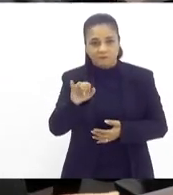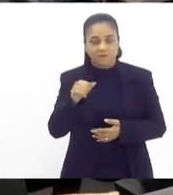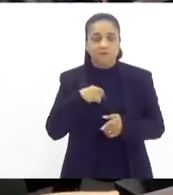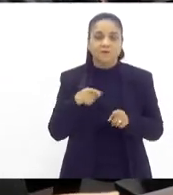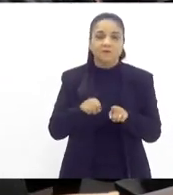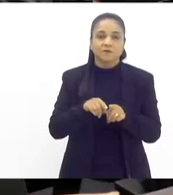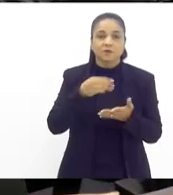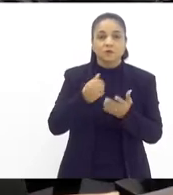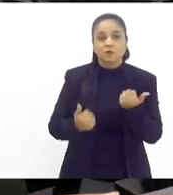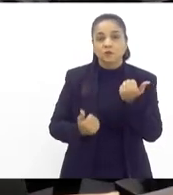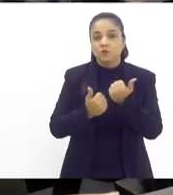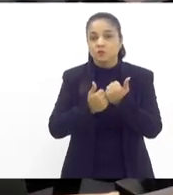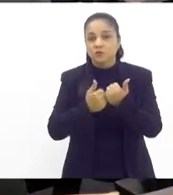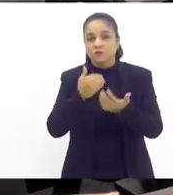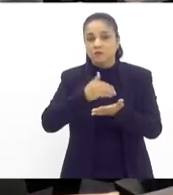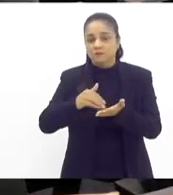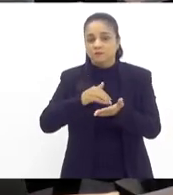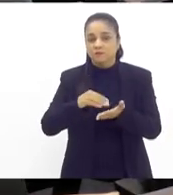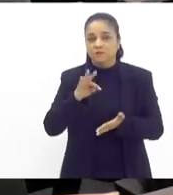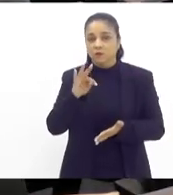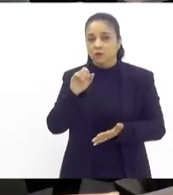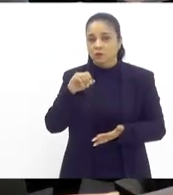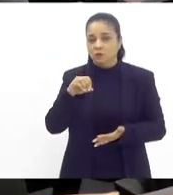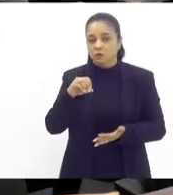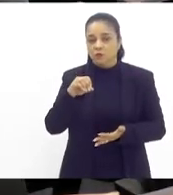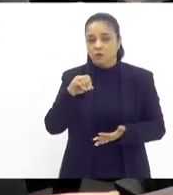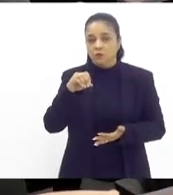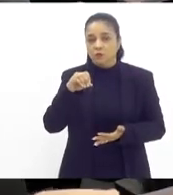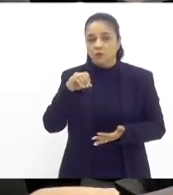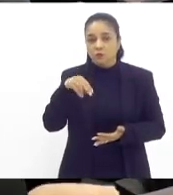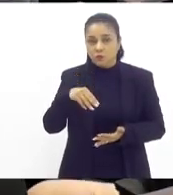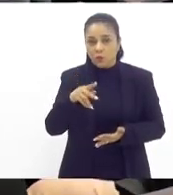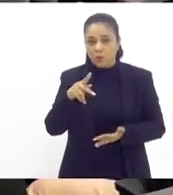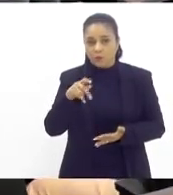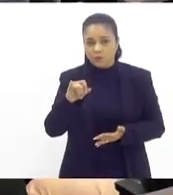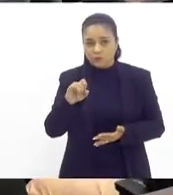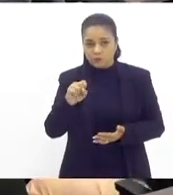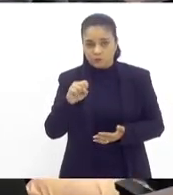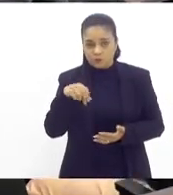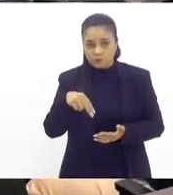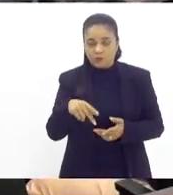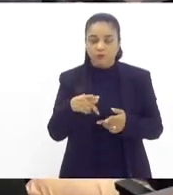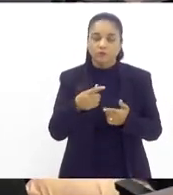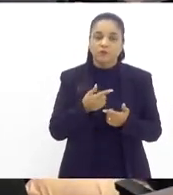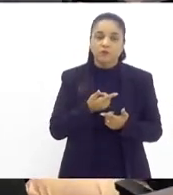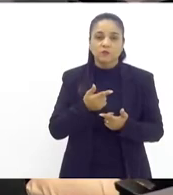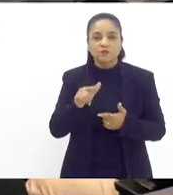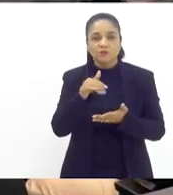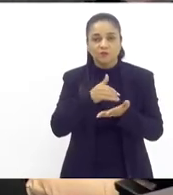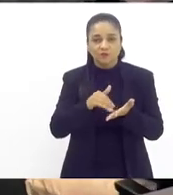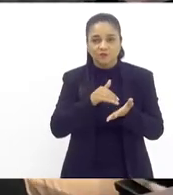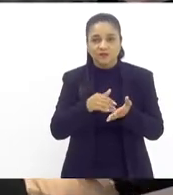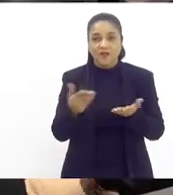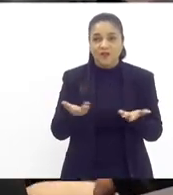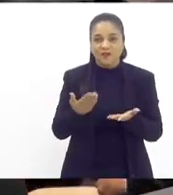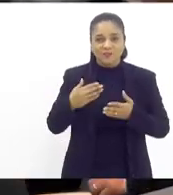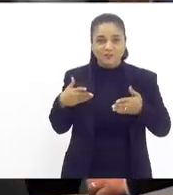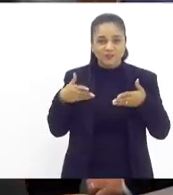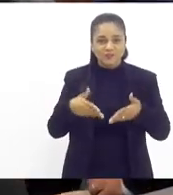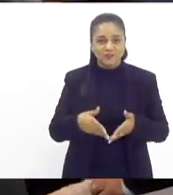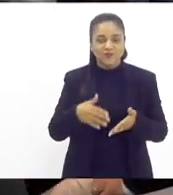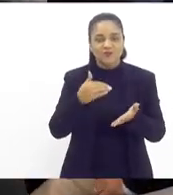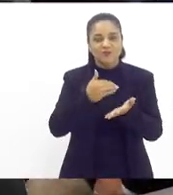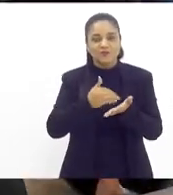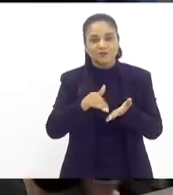Thompson, em nome dele, todos os demais deputados. Secretário, chegou o deputado Arthur Monteiro aqui, que é o presidente da Comissão